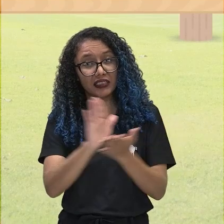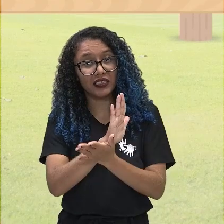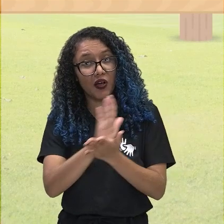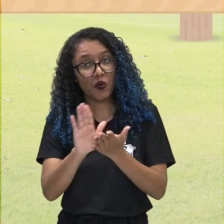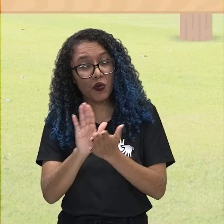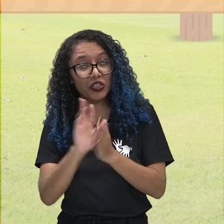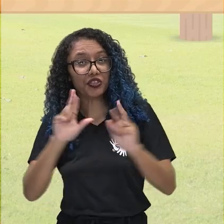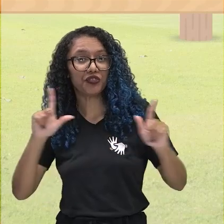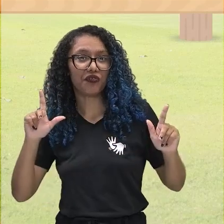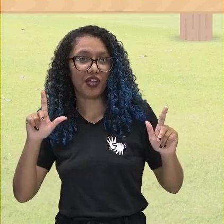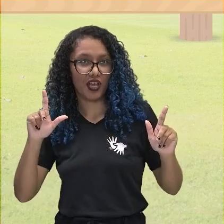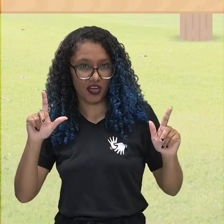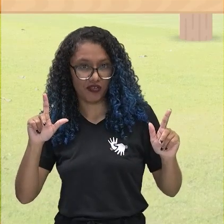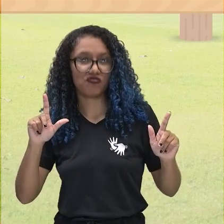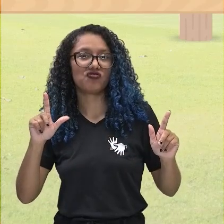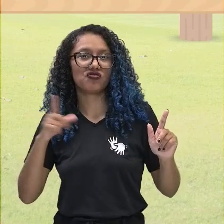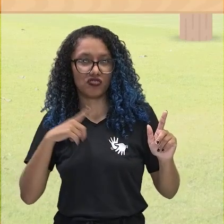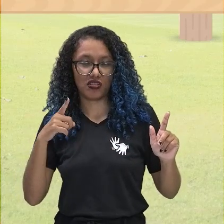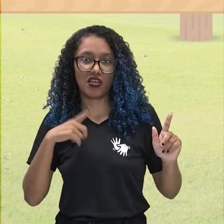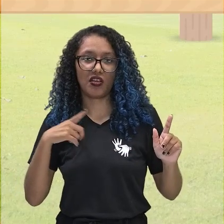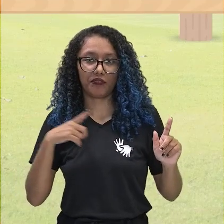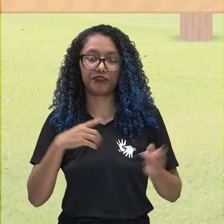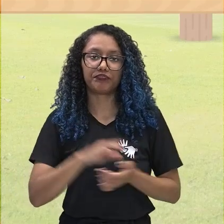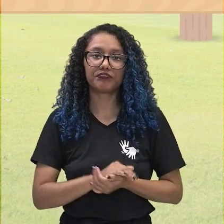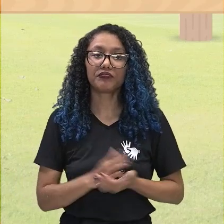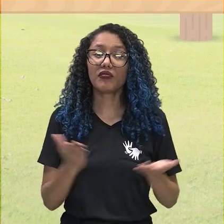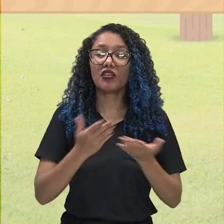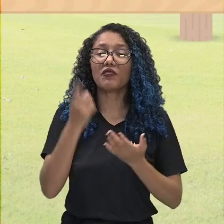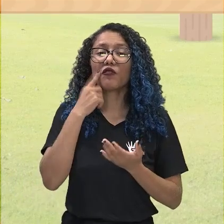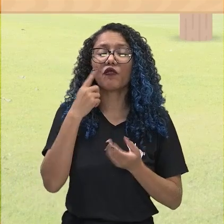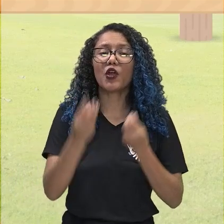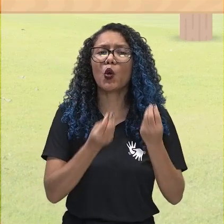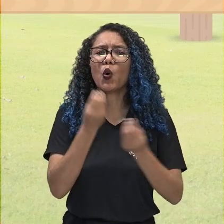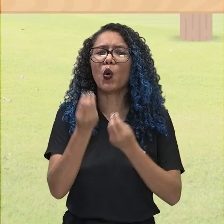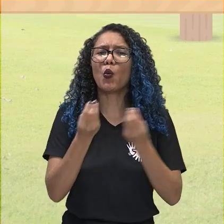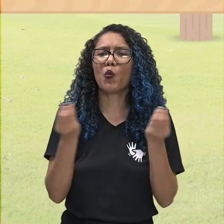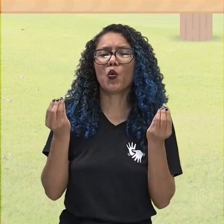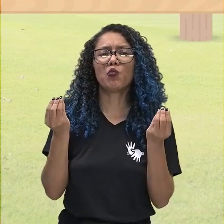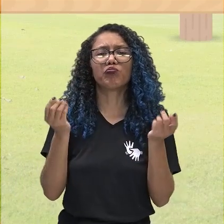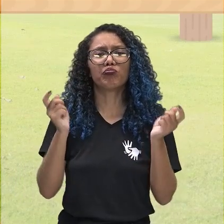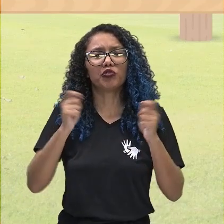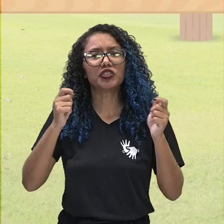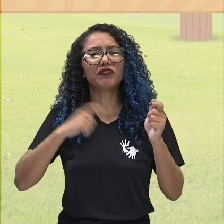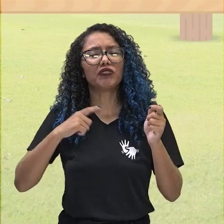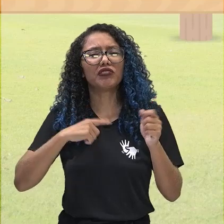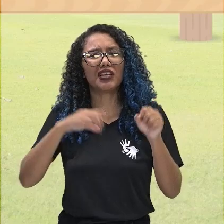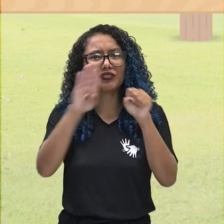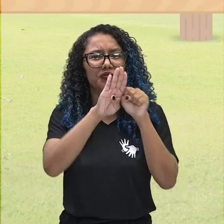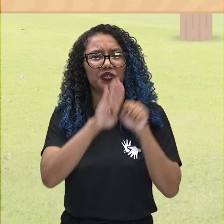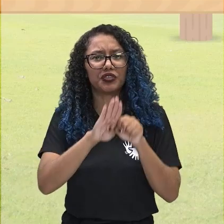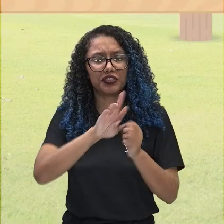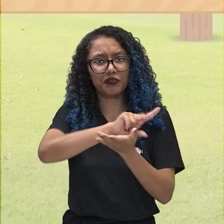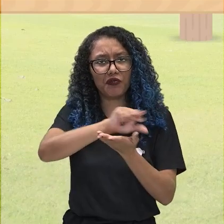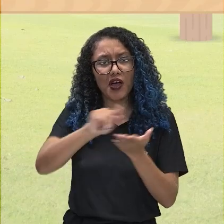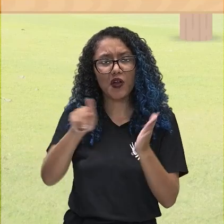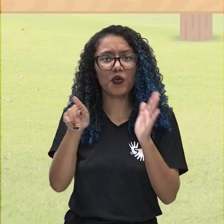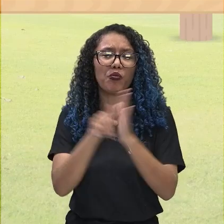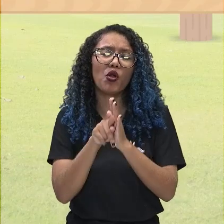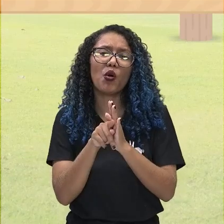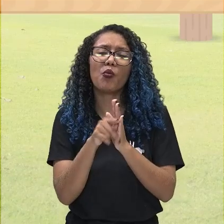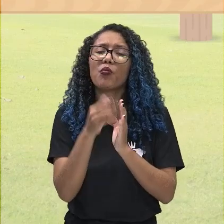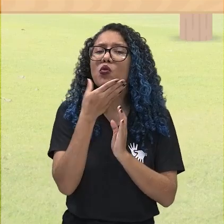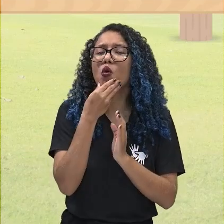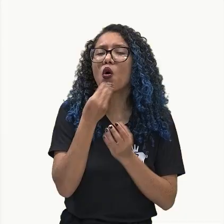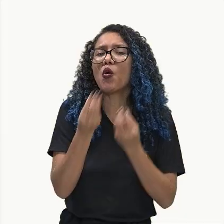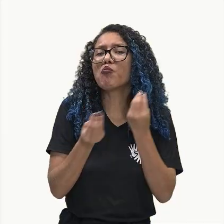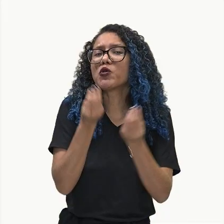excepções. Então, vamos ver como nós podemos formar diversos substantivos no masculino. Então, formação